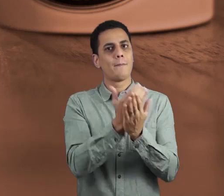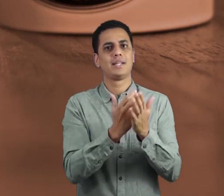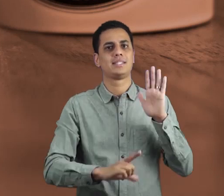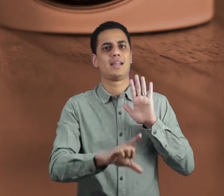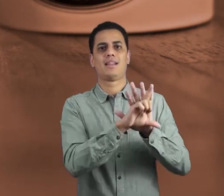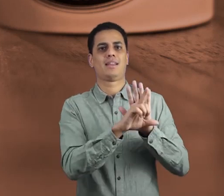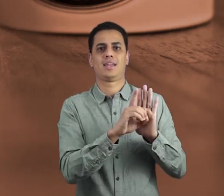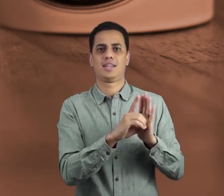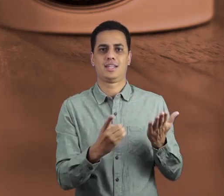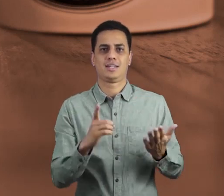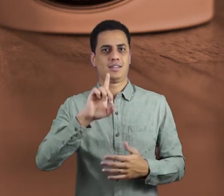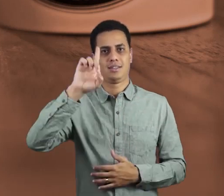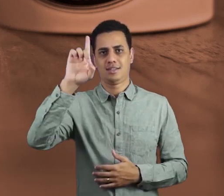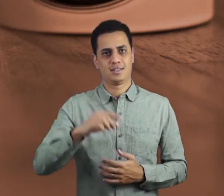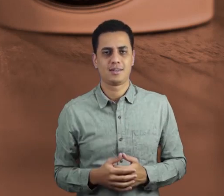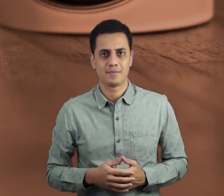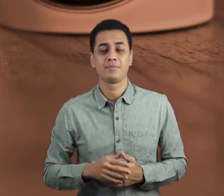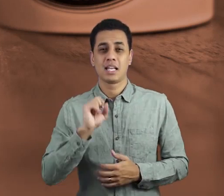do necessitado, seja ele